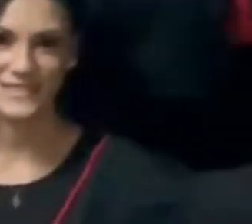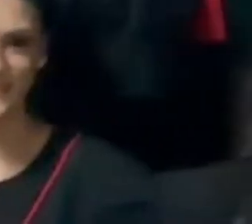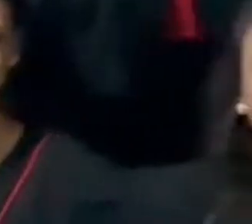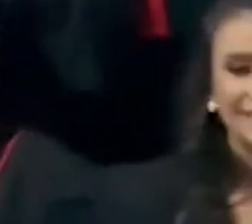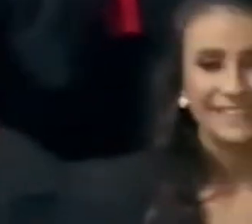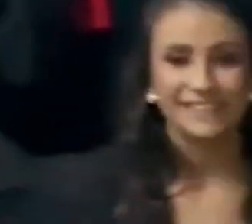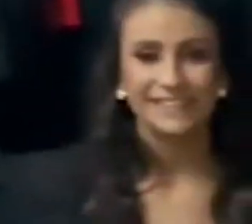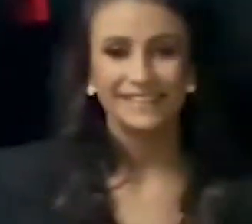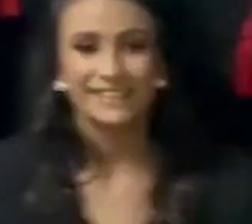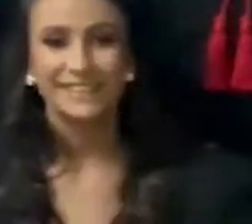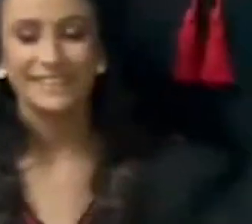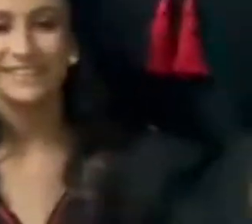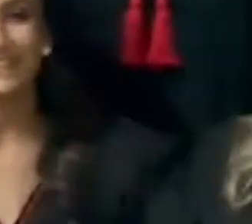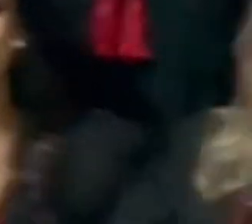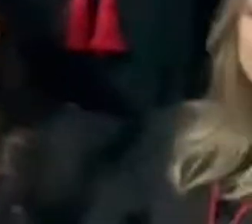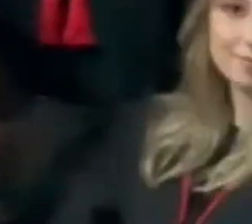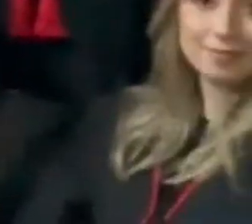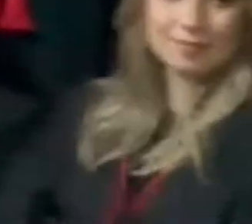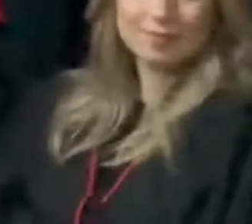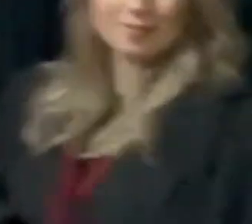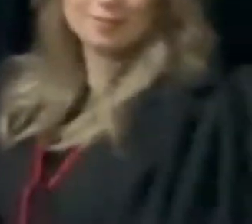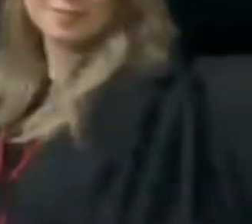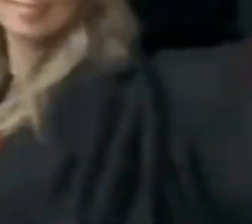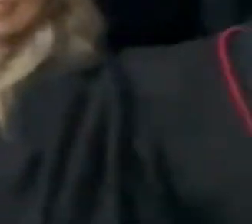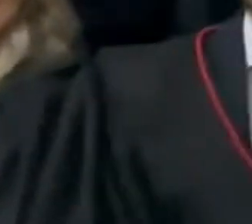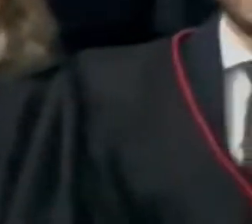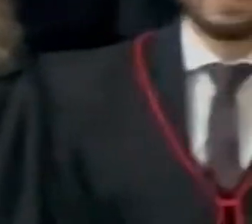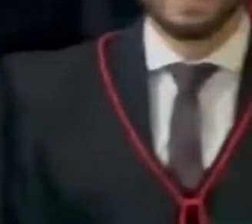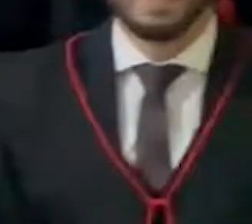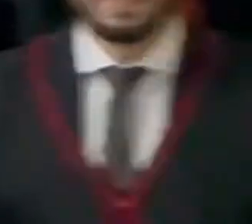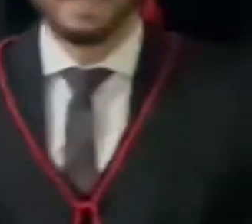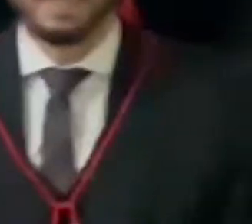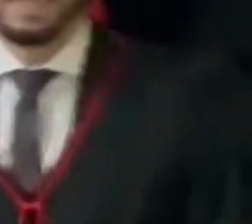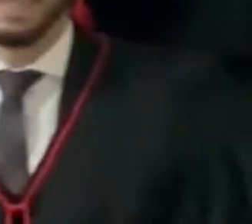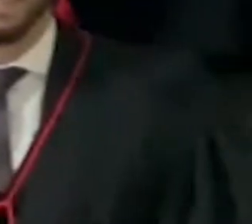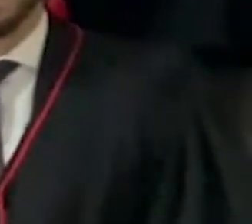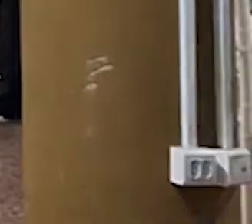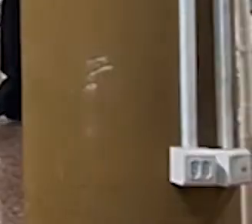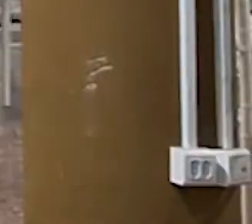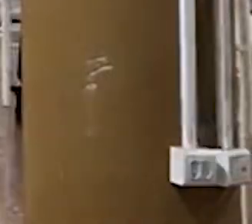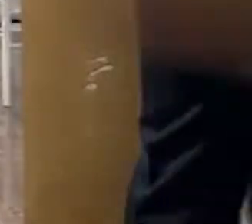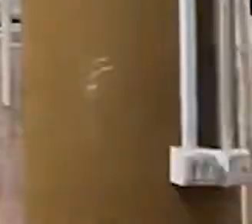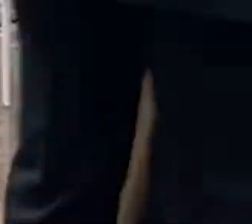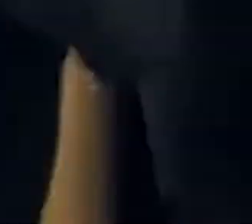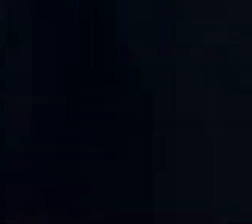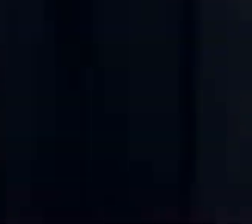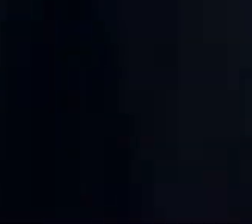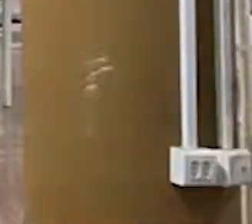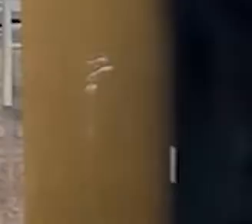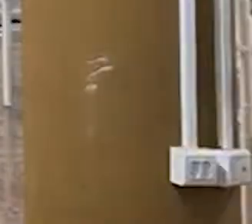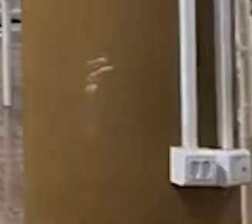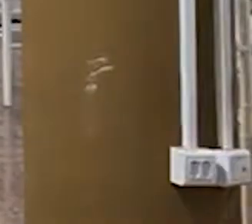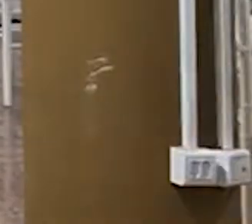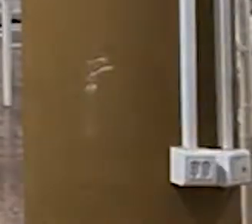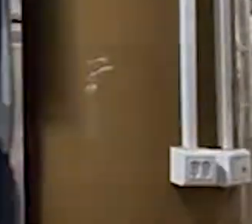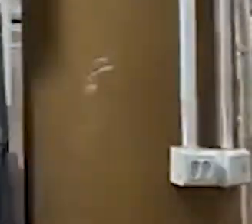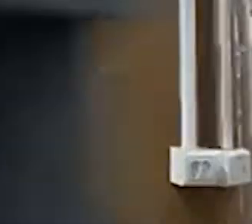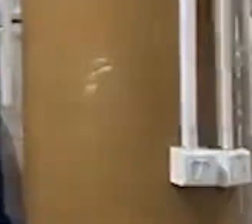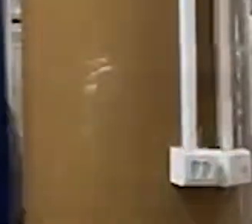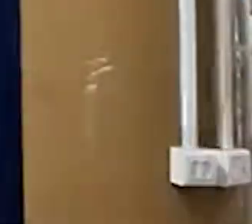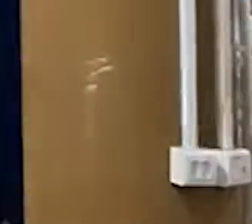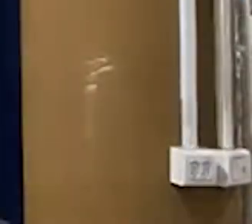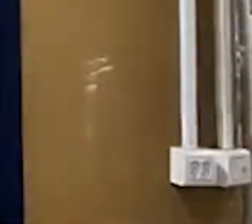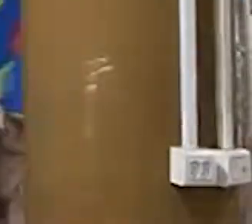A cerimônia ocorreu nesta sexta-feira, 12 de agosto, no auditório do edifício sede do MPGO